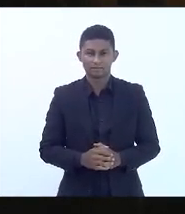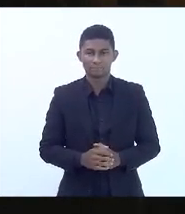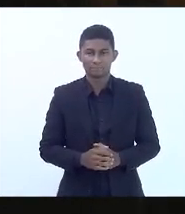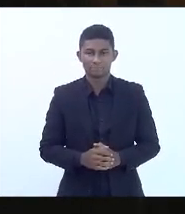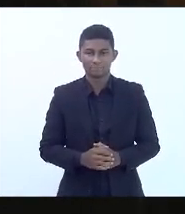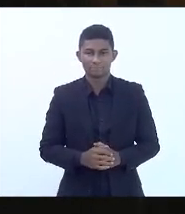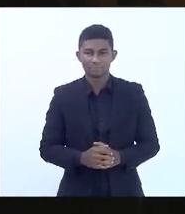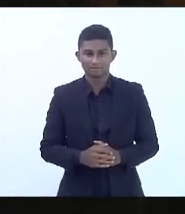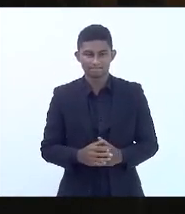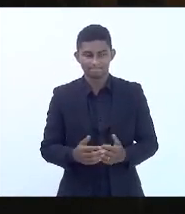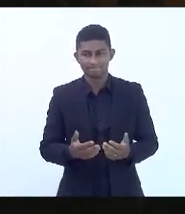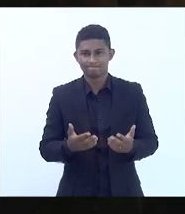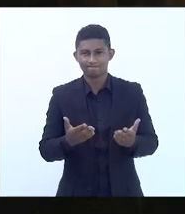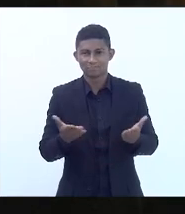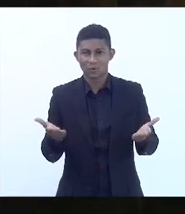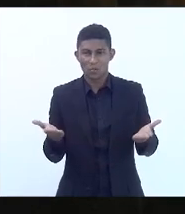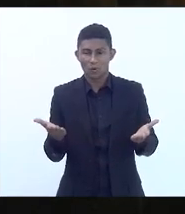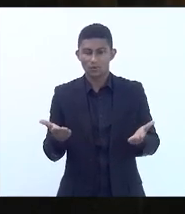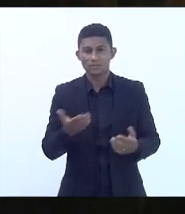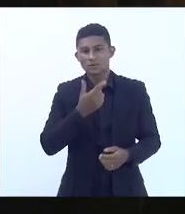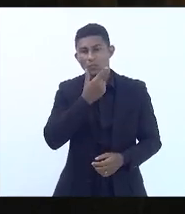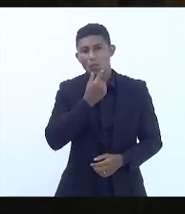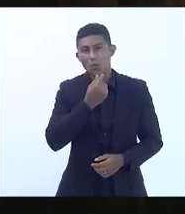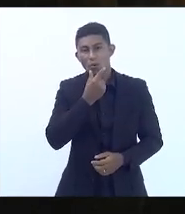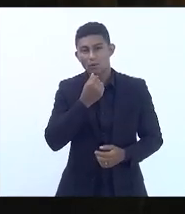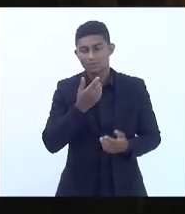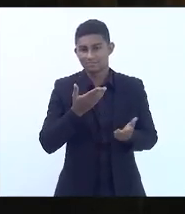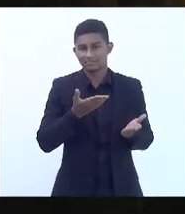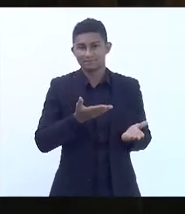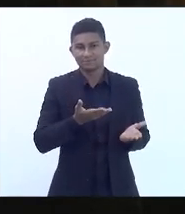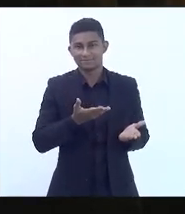o cavaleiro que hoje